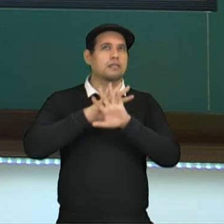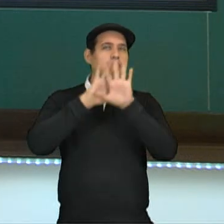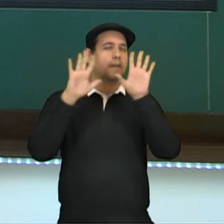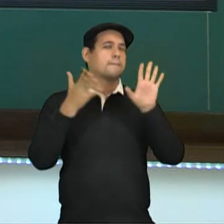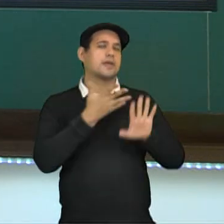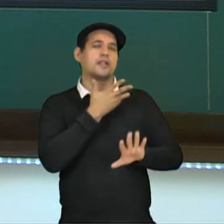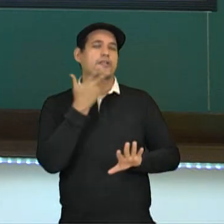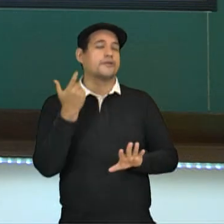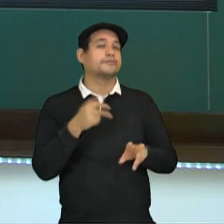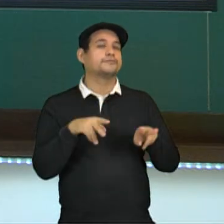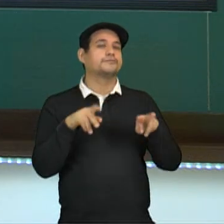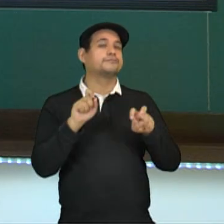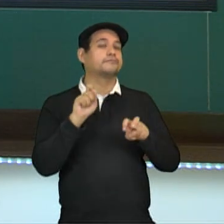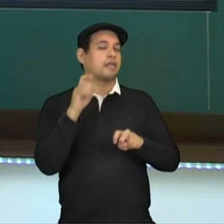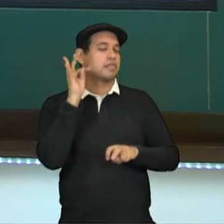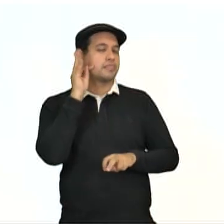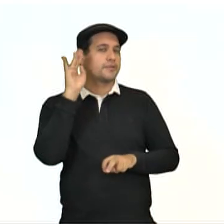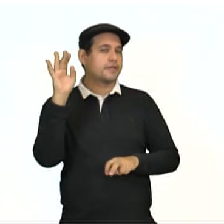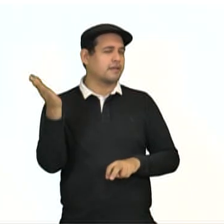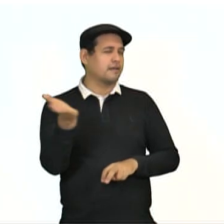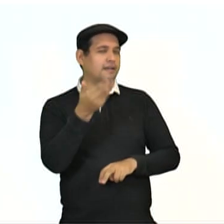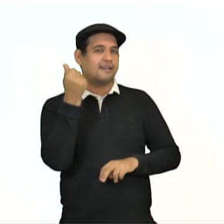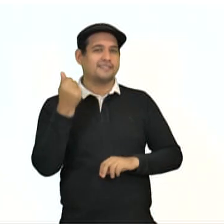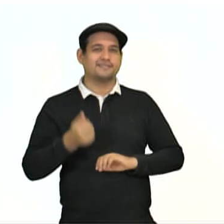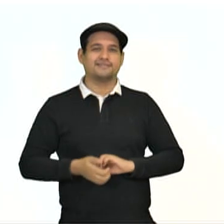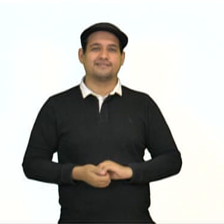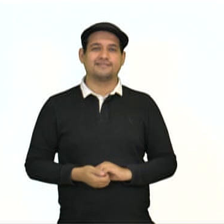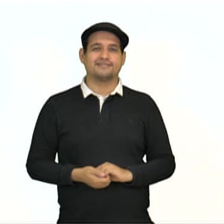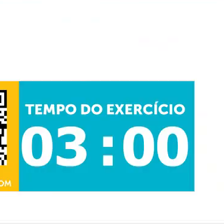melhor sobre esta teoria. Vamos lá?